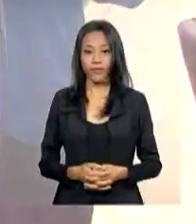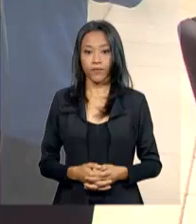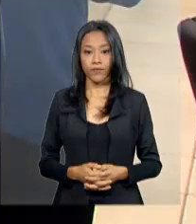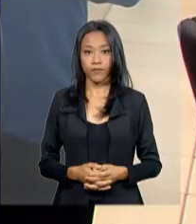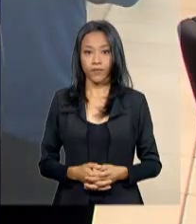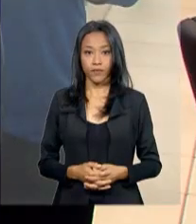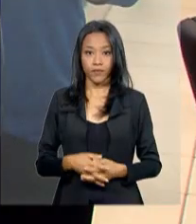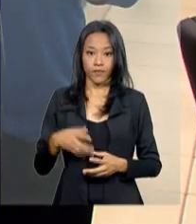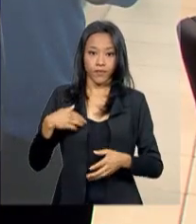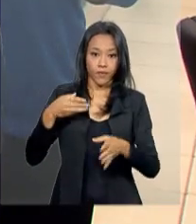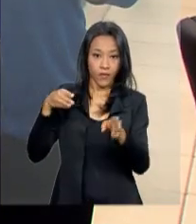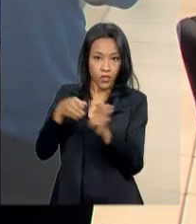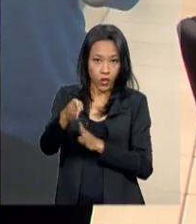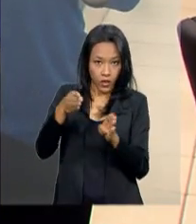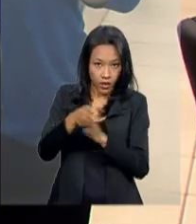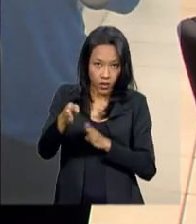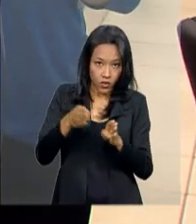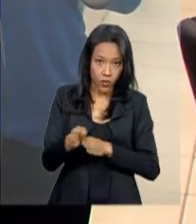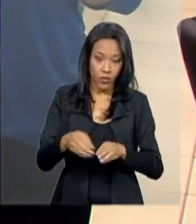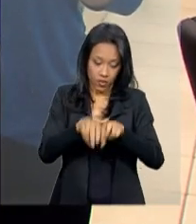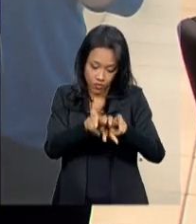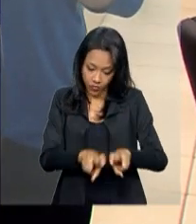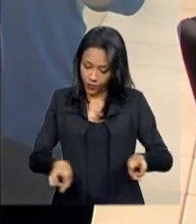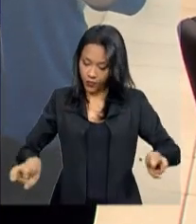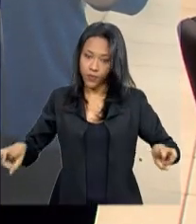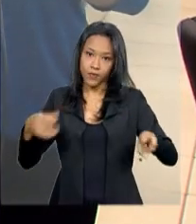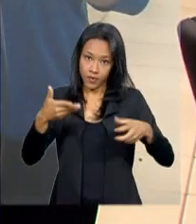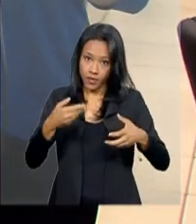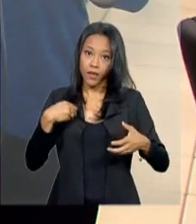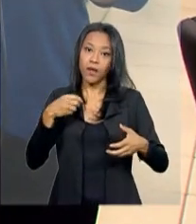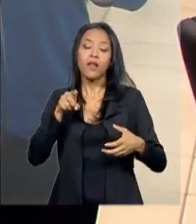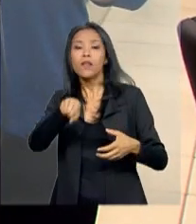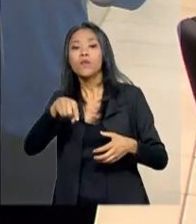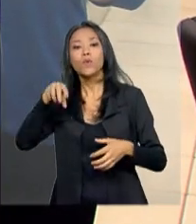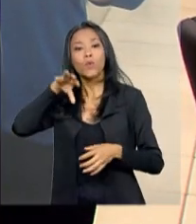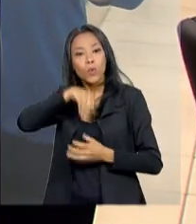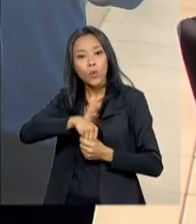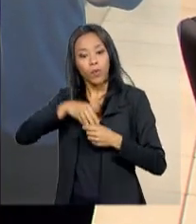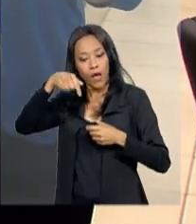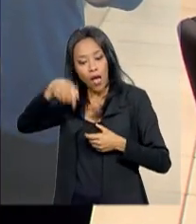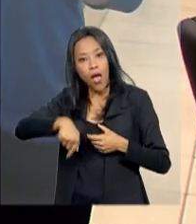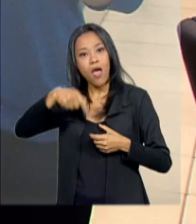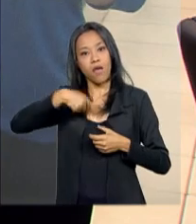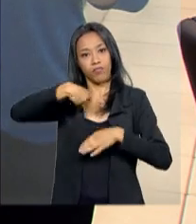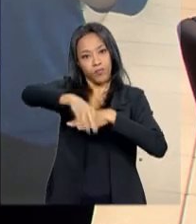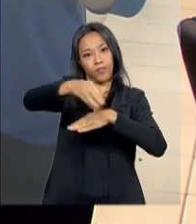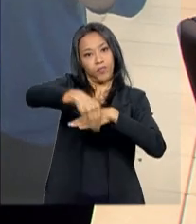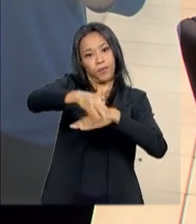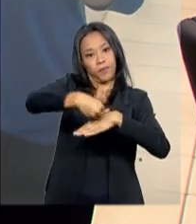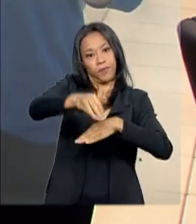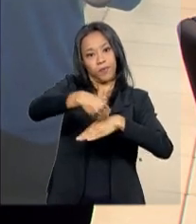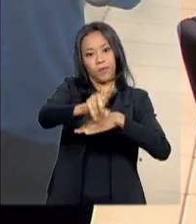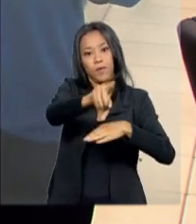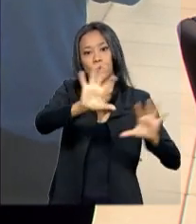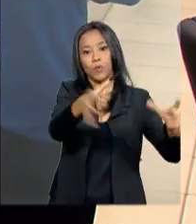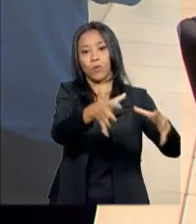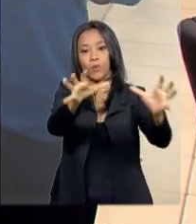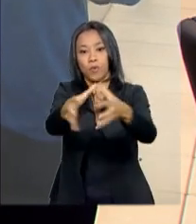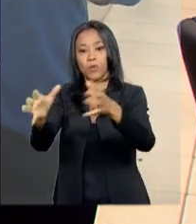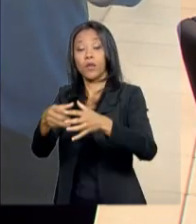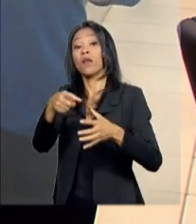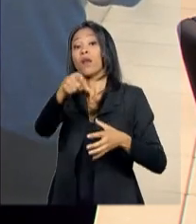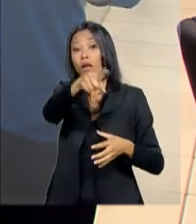As orientações dadas pelo Gabinete de Intervenção Federal são recebidas aqui pelo Comando Conjunto, que é